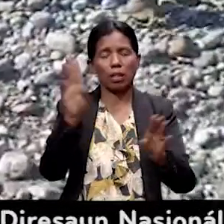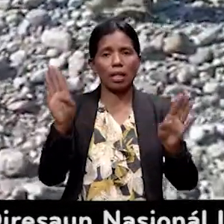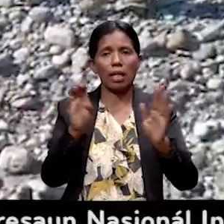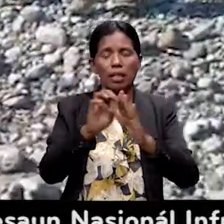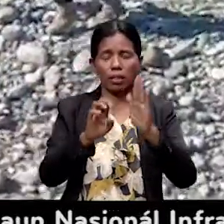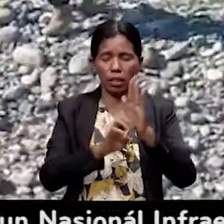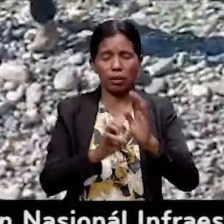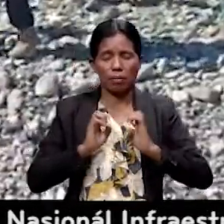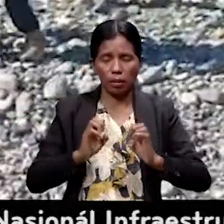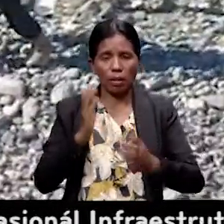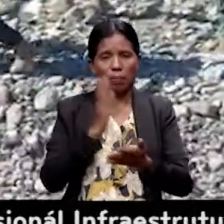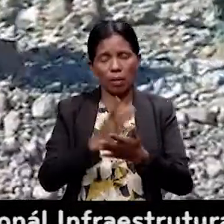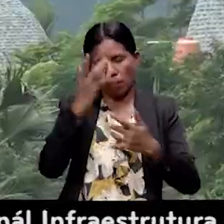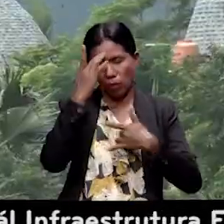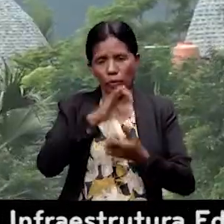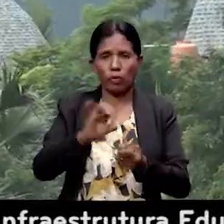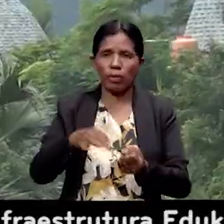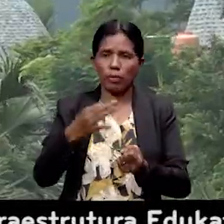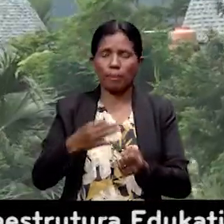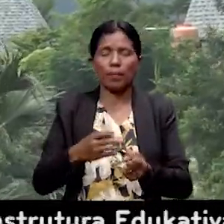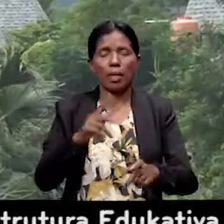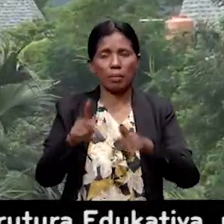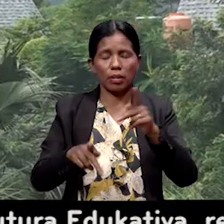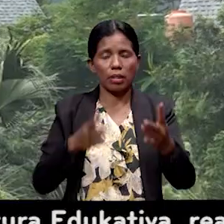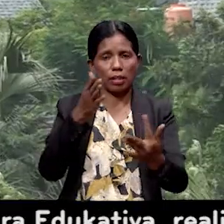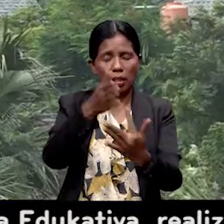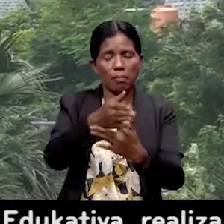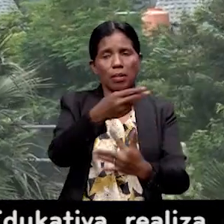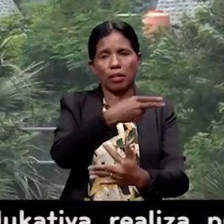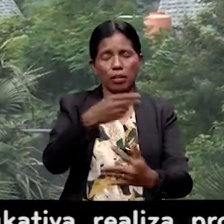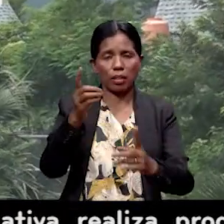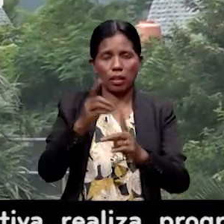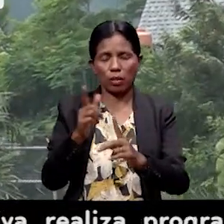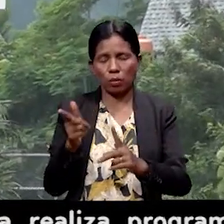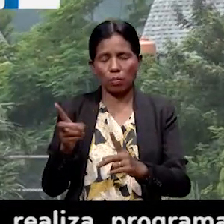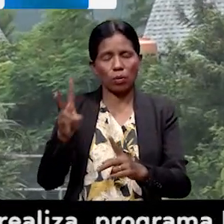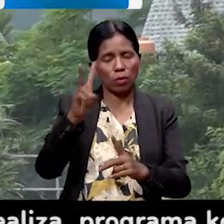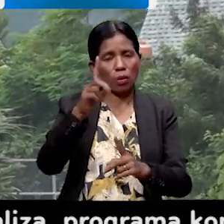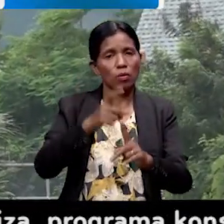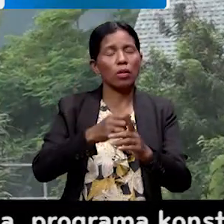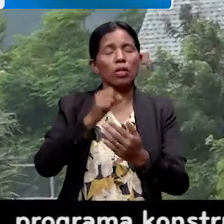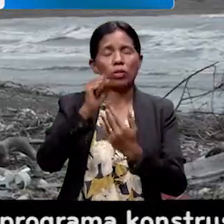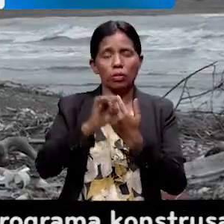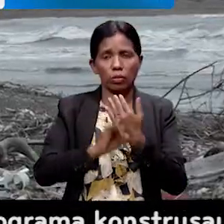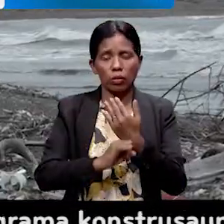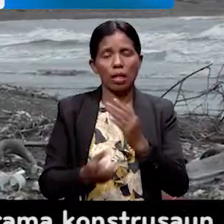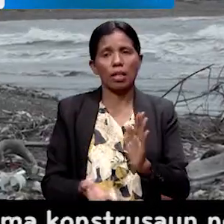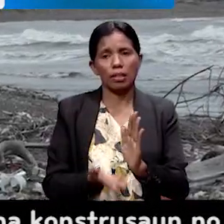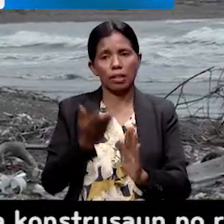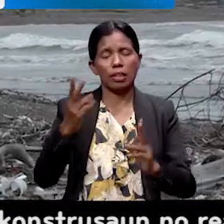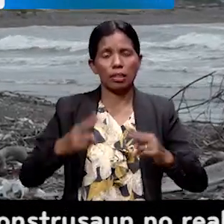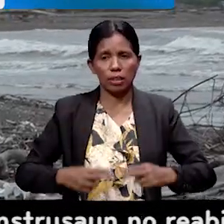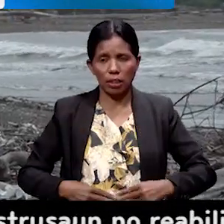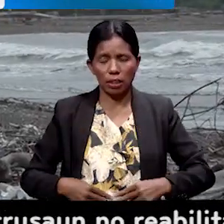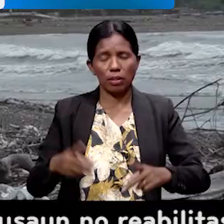COVID-19. Cidadão sirene tamba ba iha atambo Indonésia e a lorong rua nursing rua fulan julio tinane no hasa sinto e a lorong